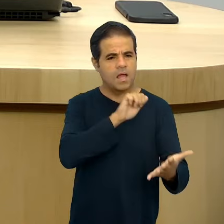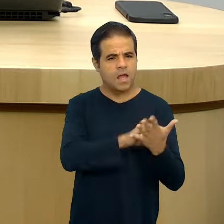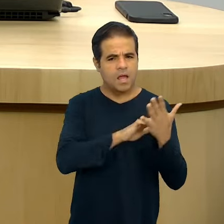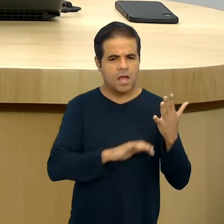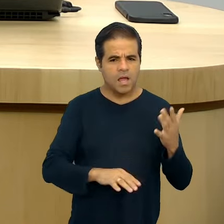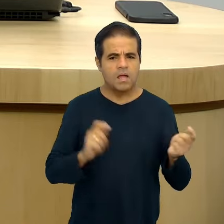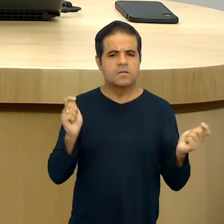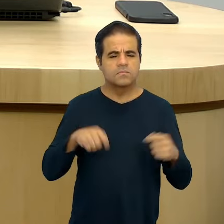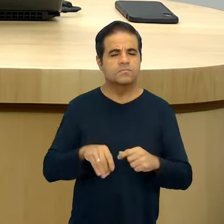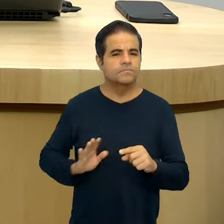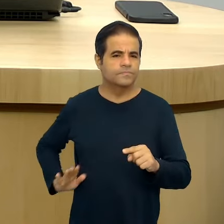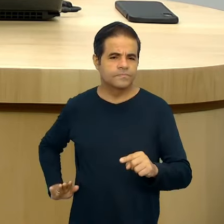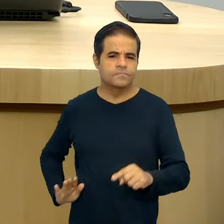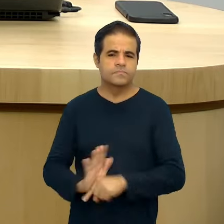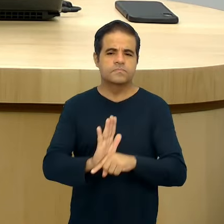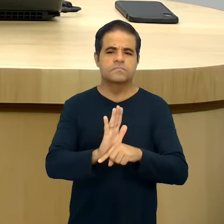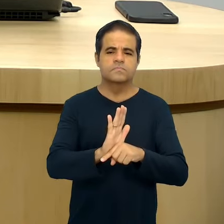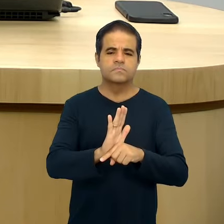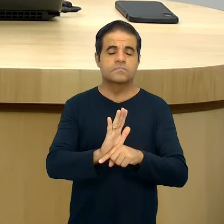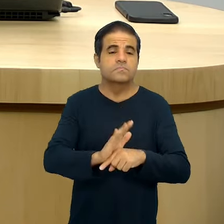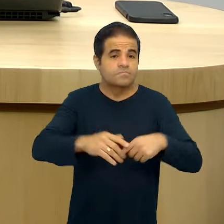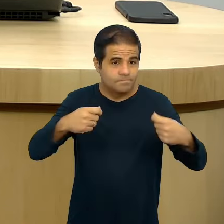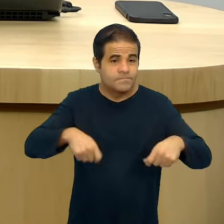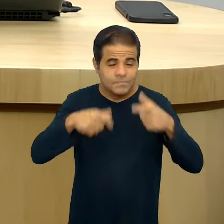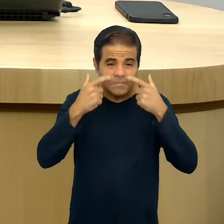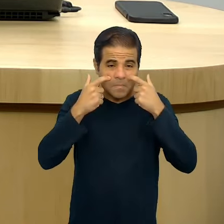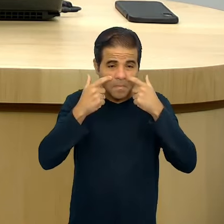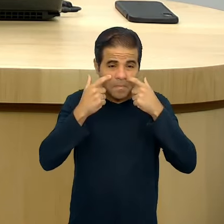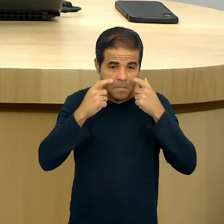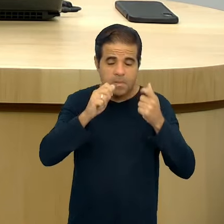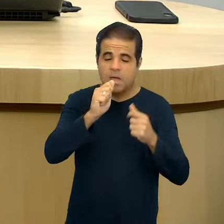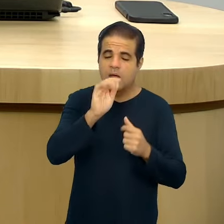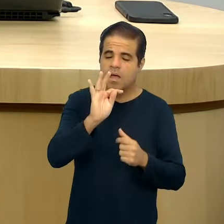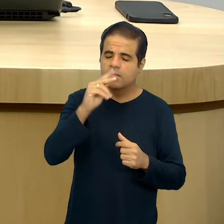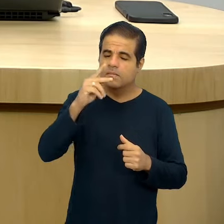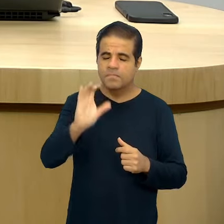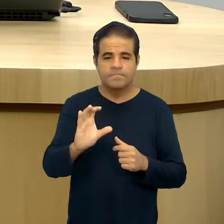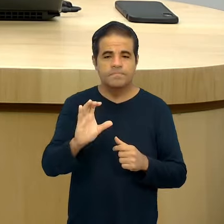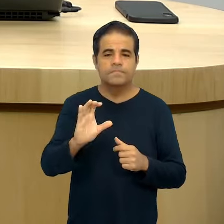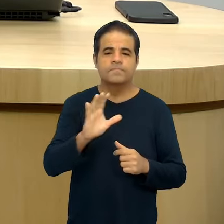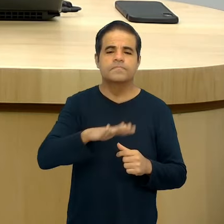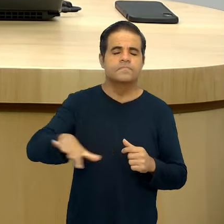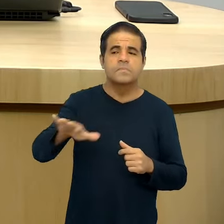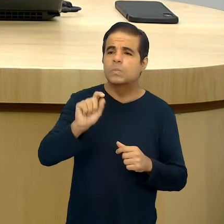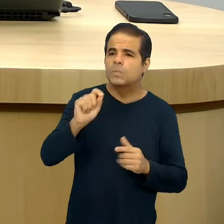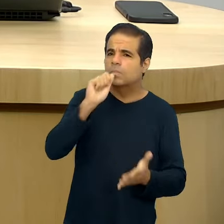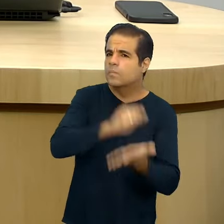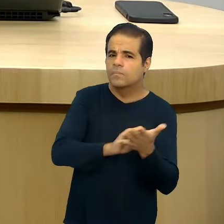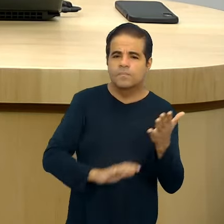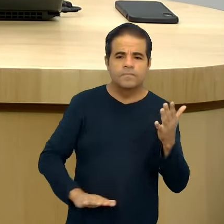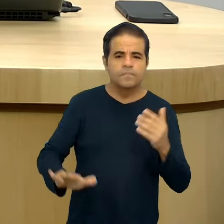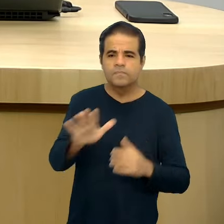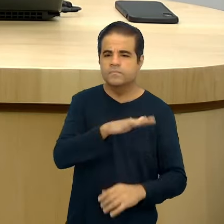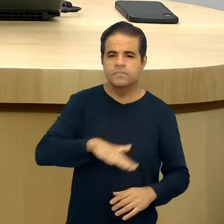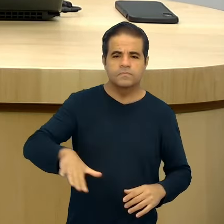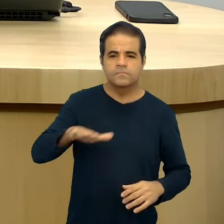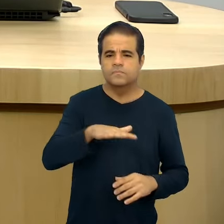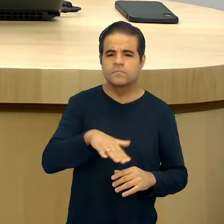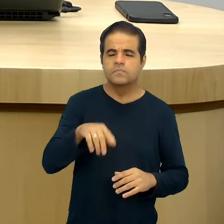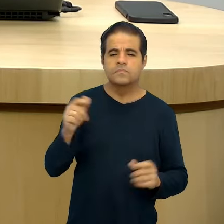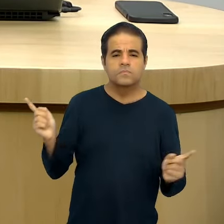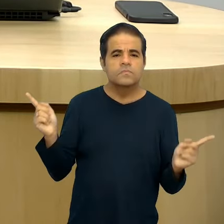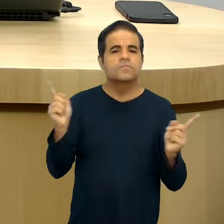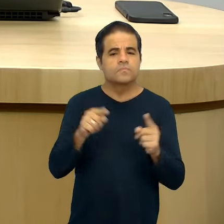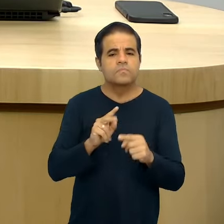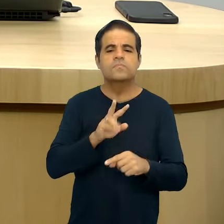pode auxiliar o professor, mas eu vou ter que assistir a TPC de novo, que eu assisti, que eu lembro, que eles explicaram daquela atividade. Esses vídeos